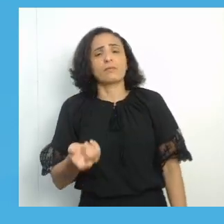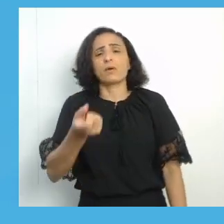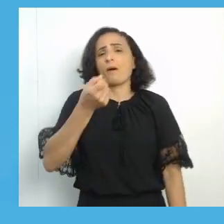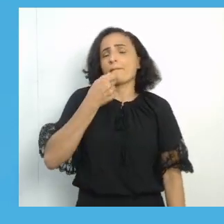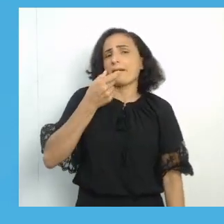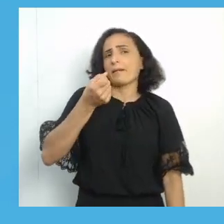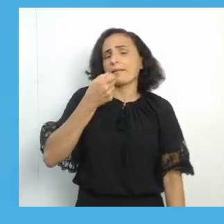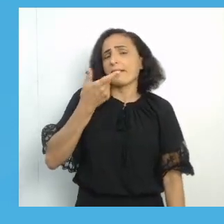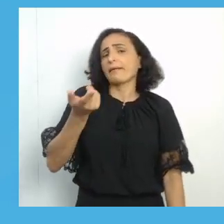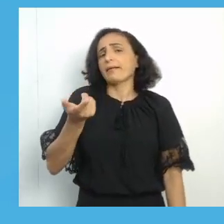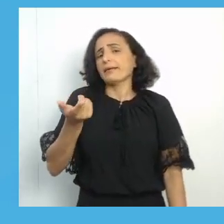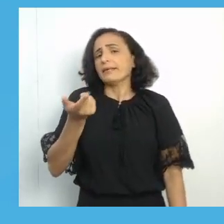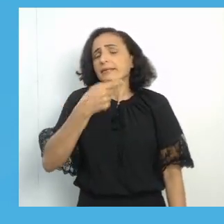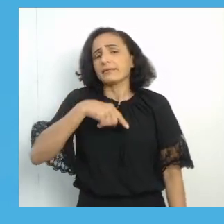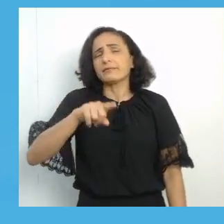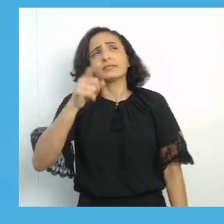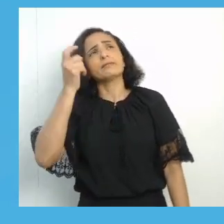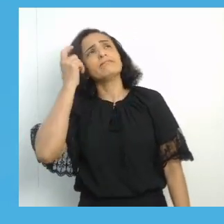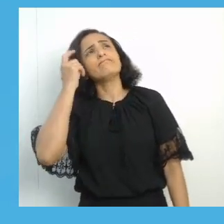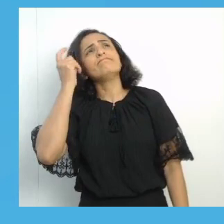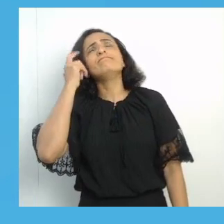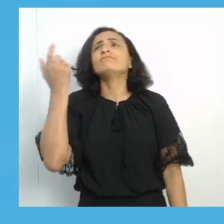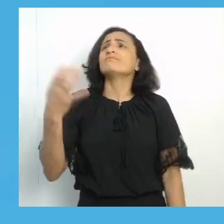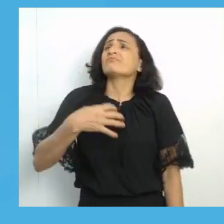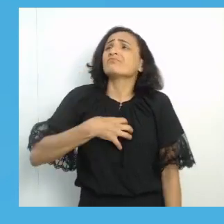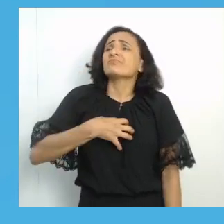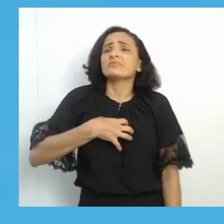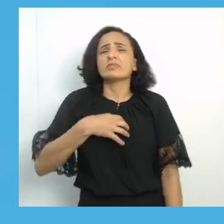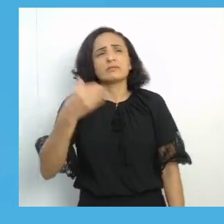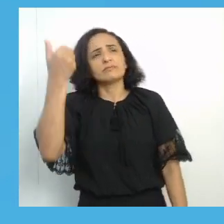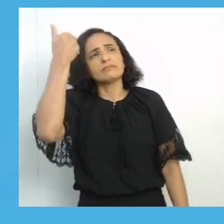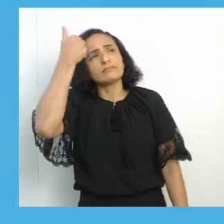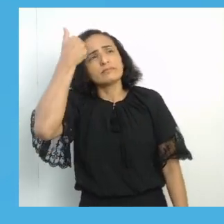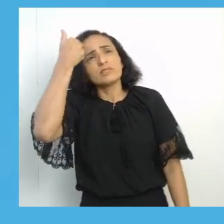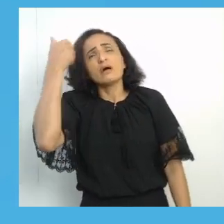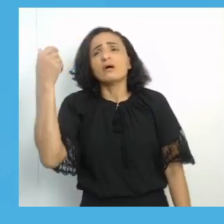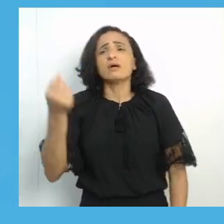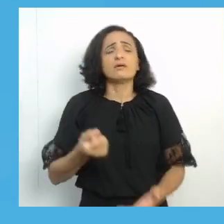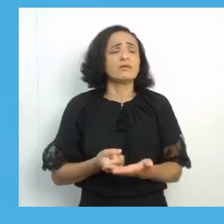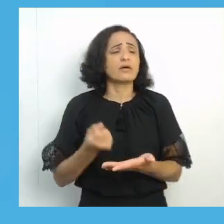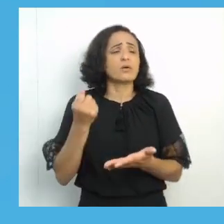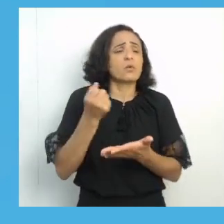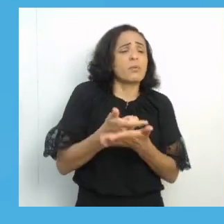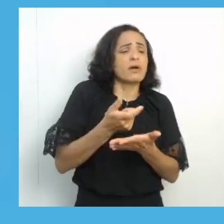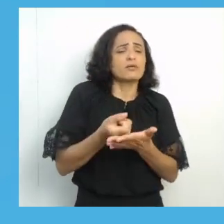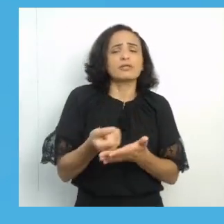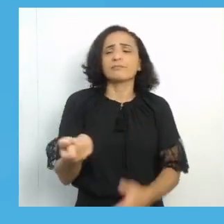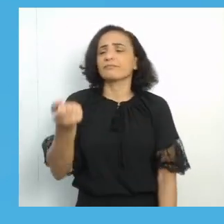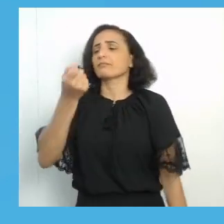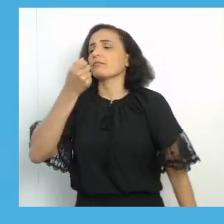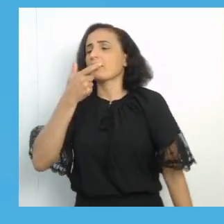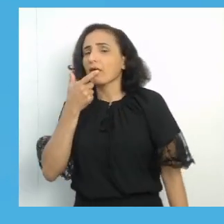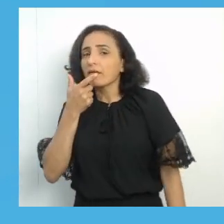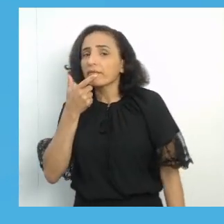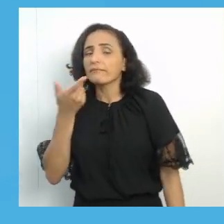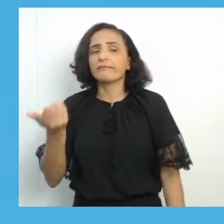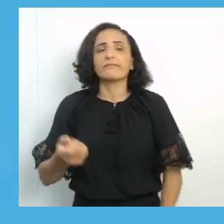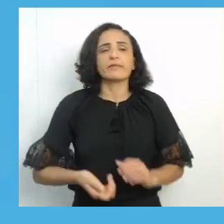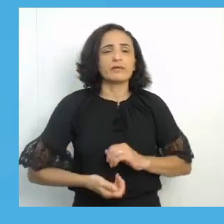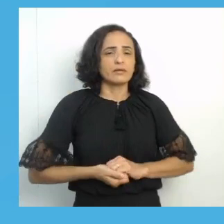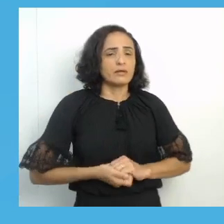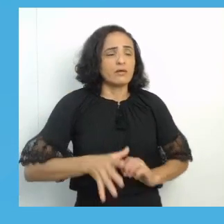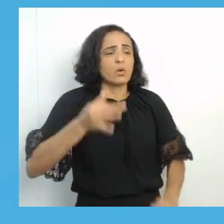farmácia. E você está sentindo um sintoma, você chega na farmácia e vai comprar um remédio para uma dor